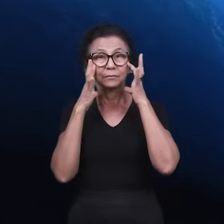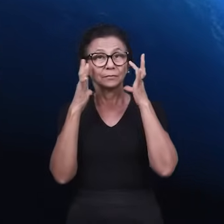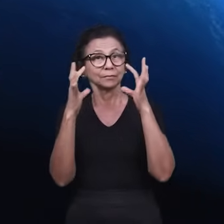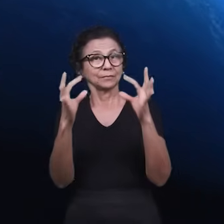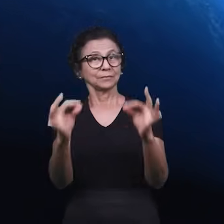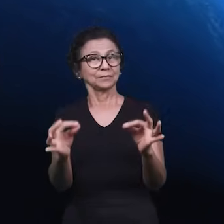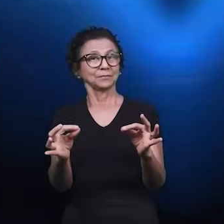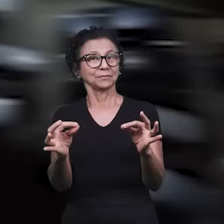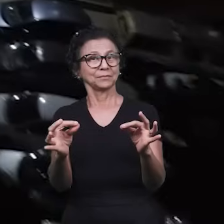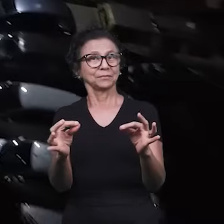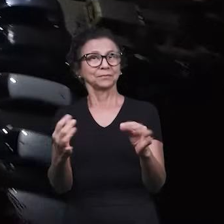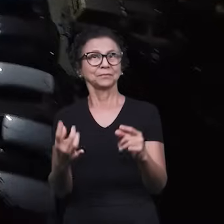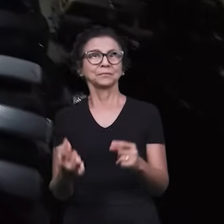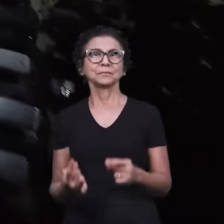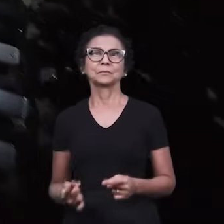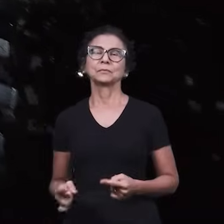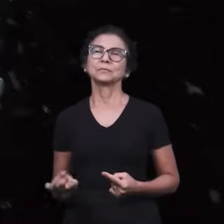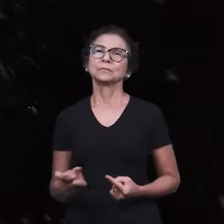igrejas.